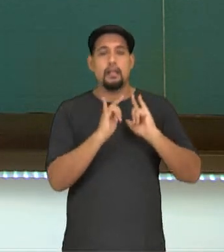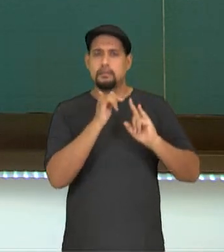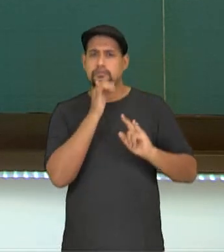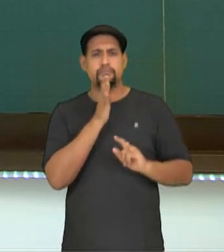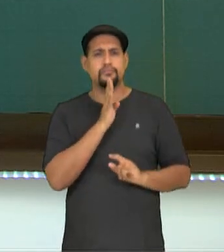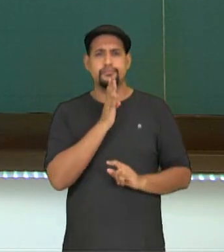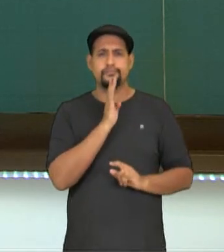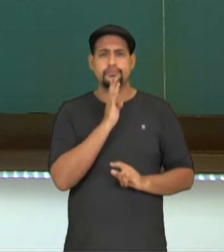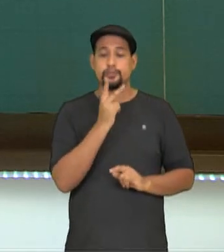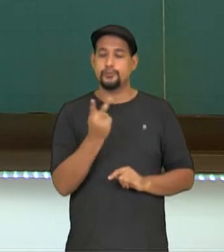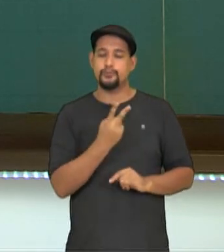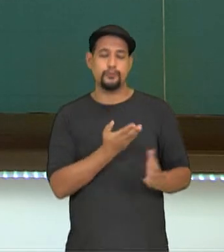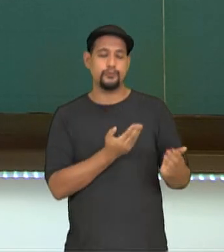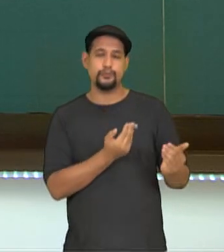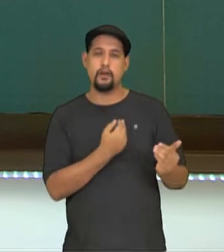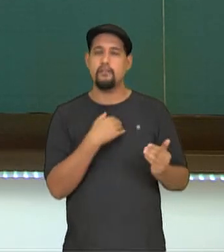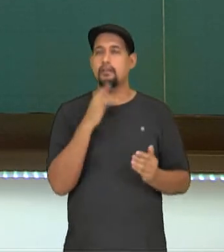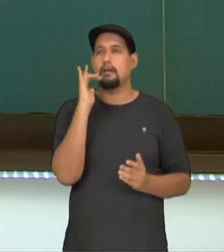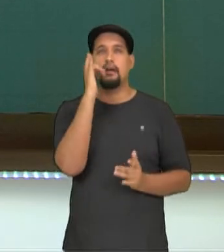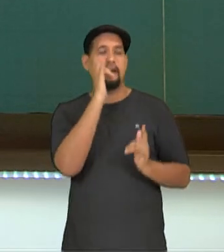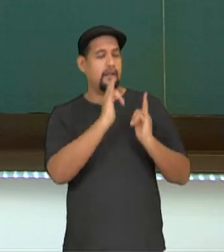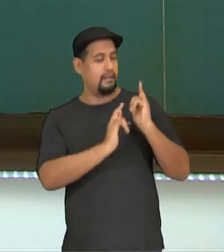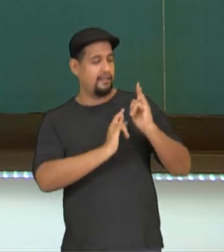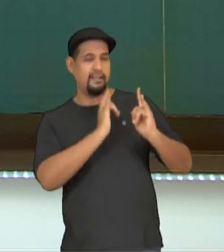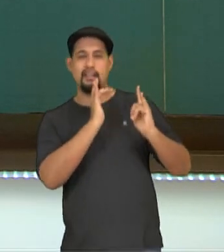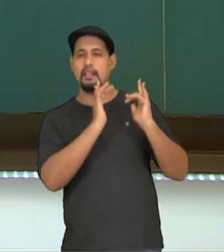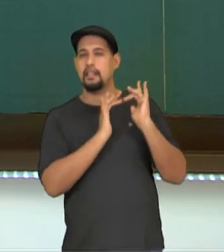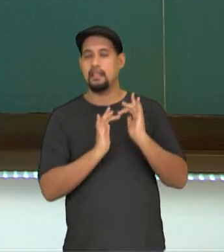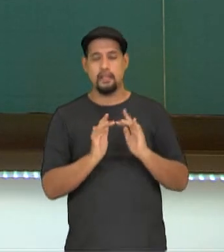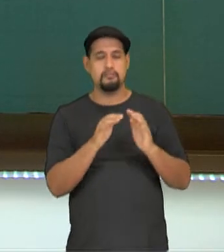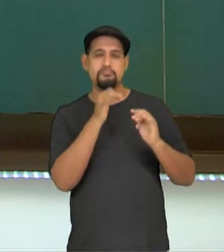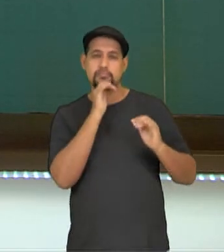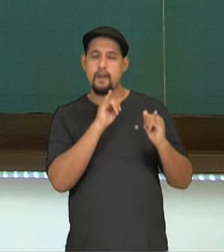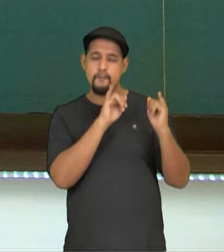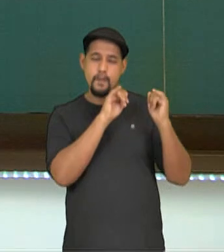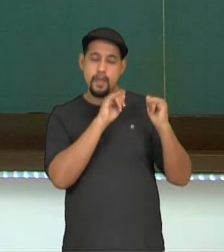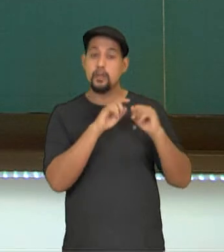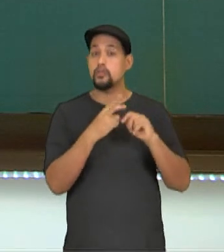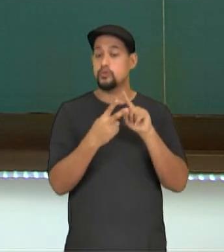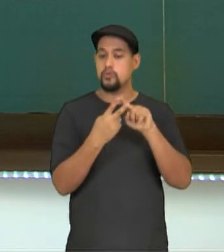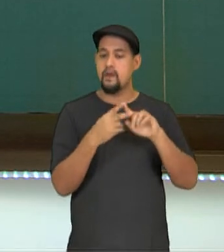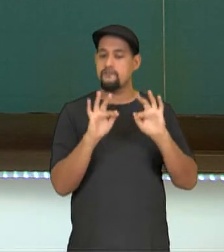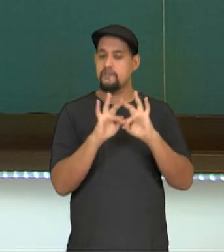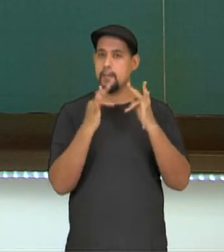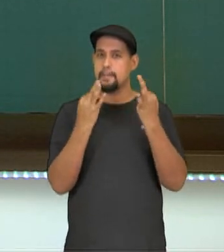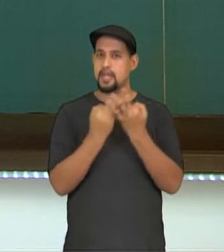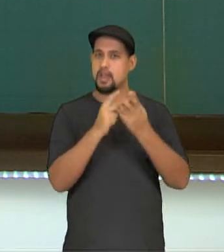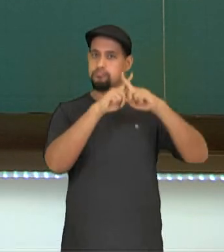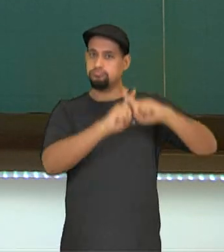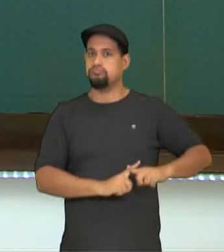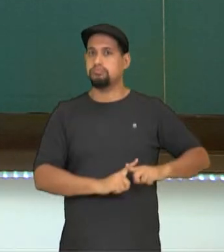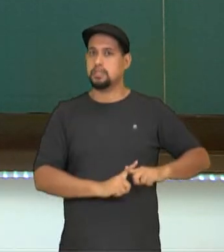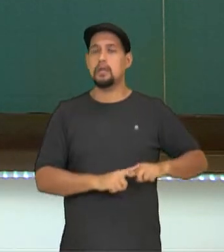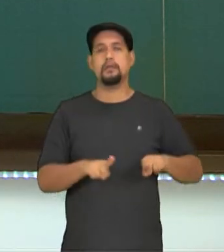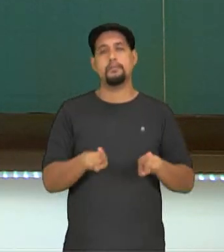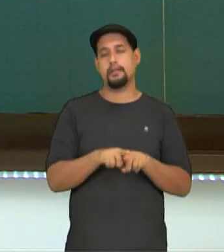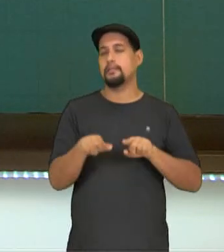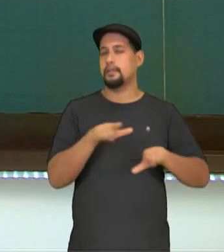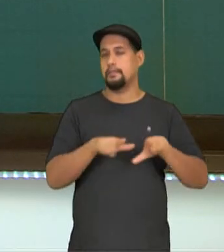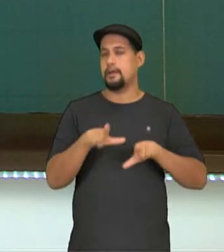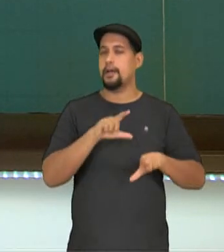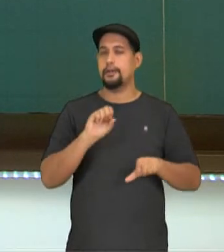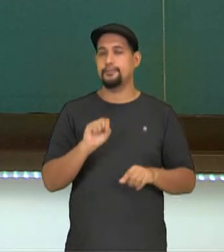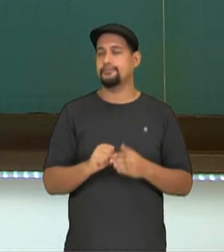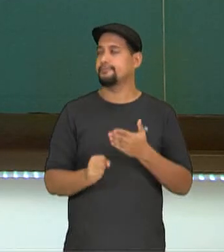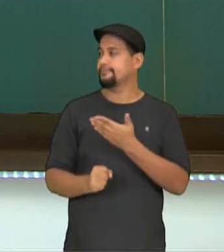conhece a história de dois jovens que se apaixonaram, eles pertenciam a duas famílias inimigas, e claro, obras de Shakespeare.